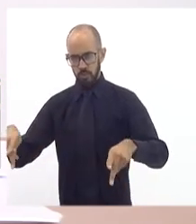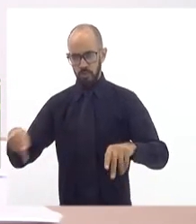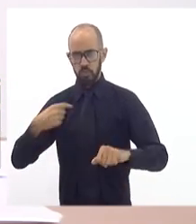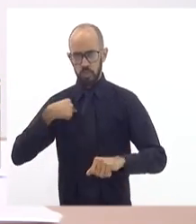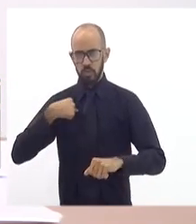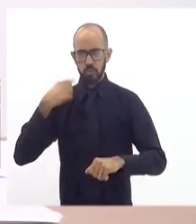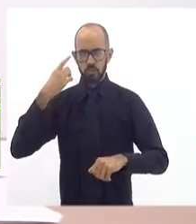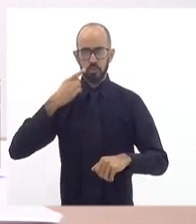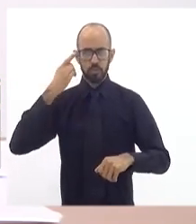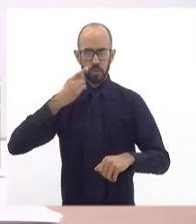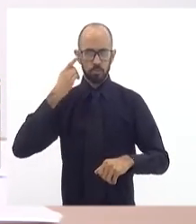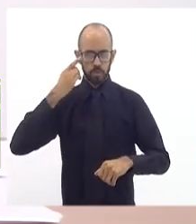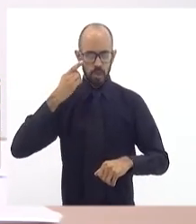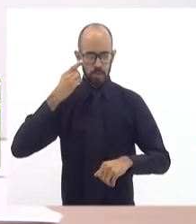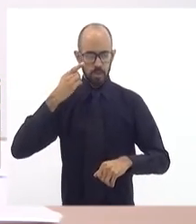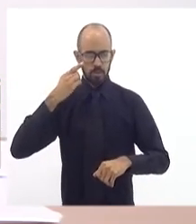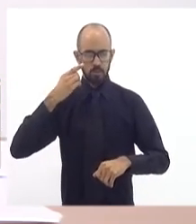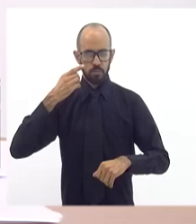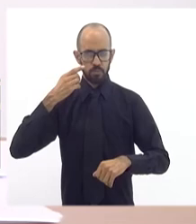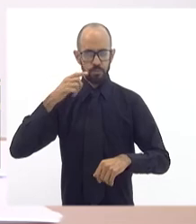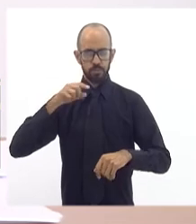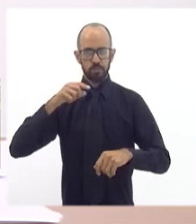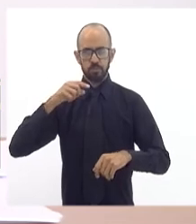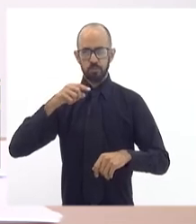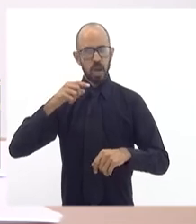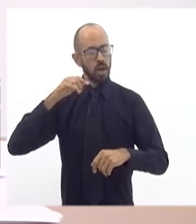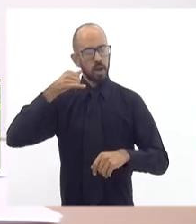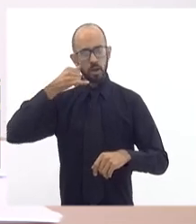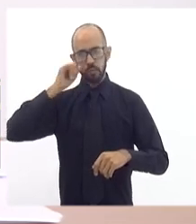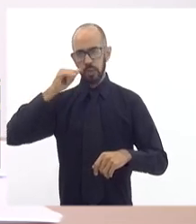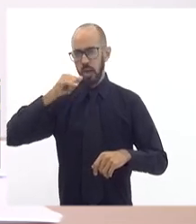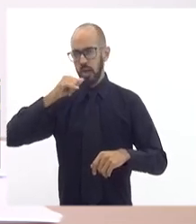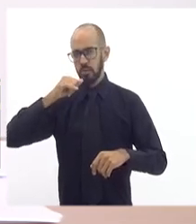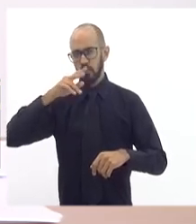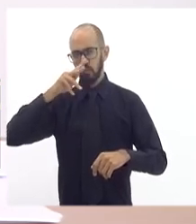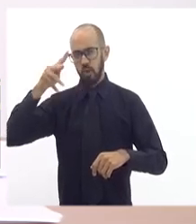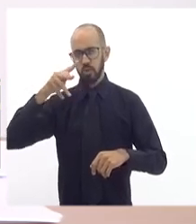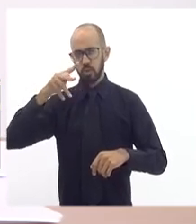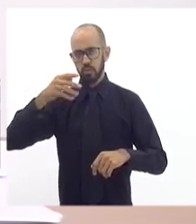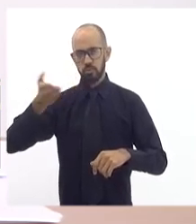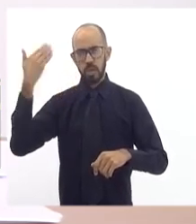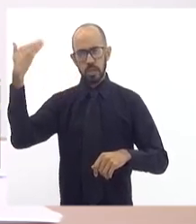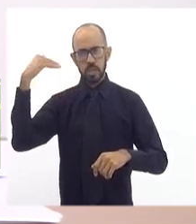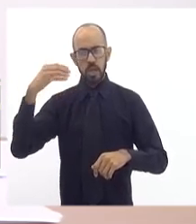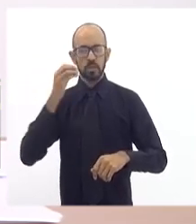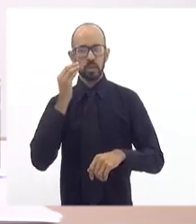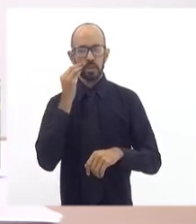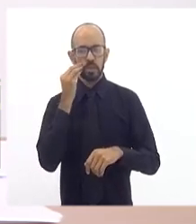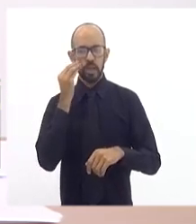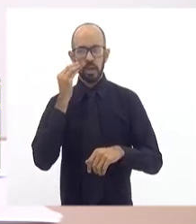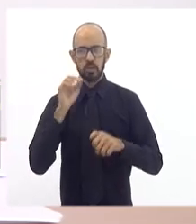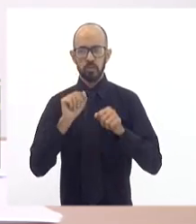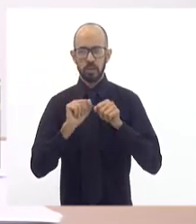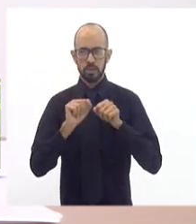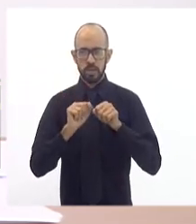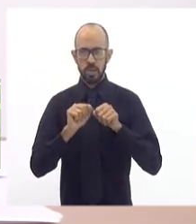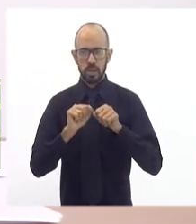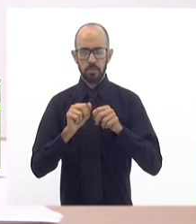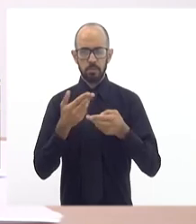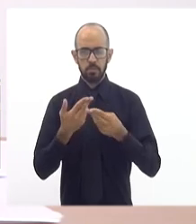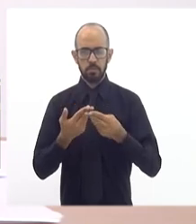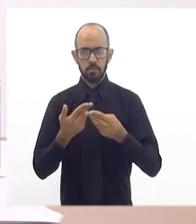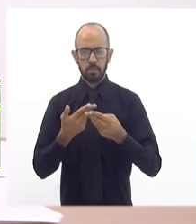como vereadora também ali para combater radicalmente no passado a tentaram colocar me paciência